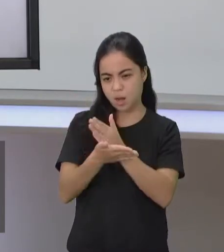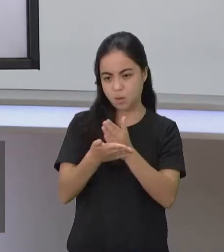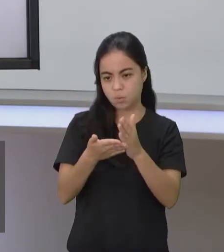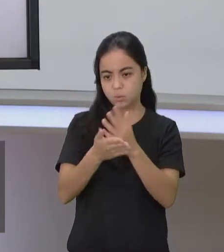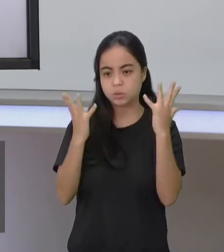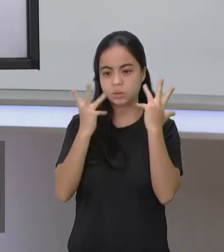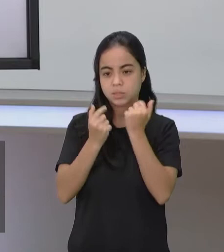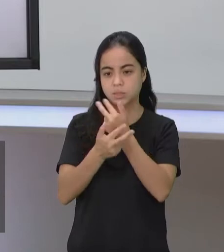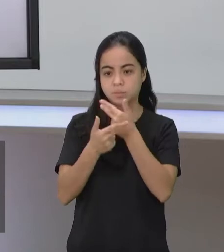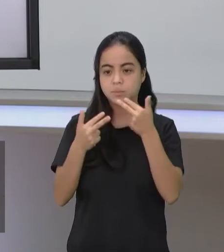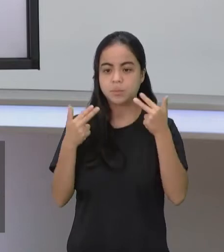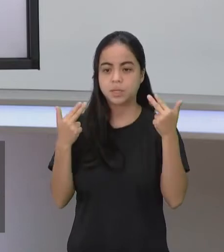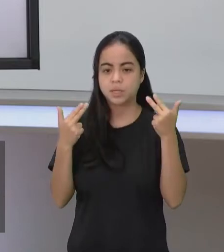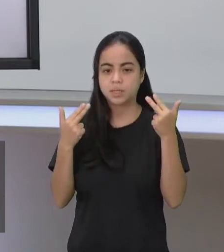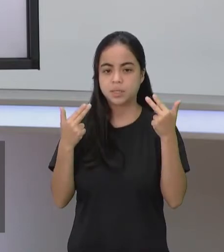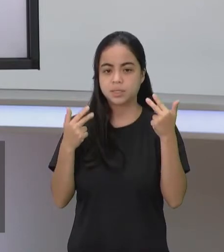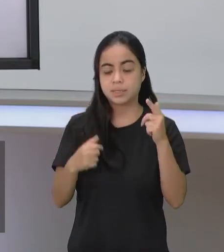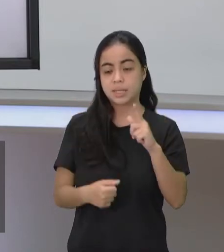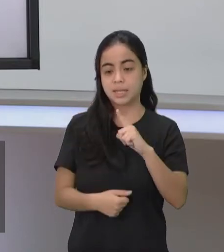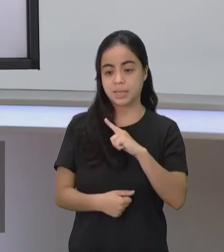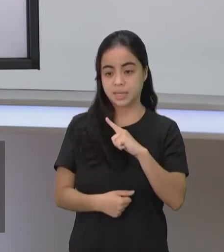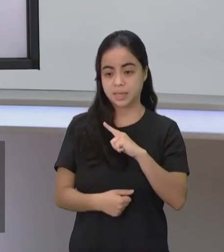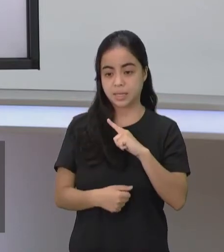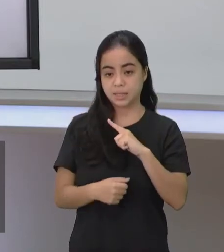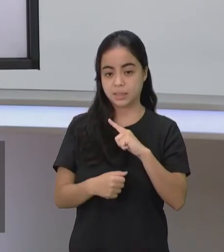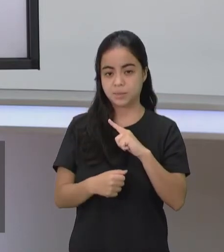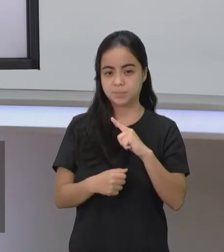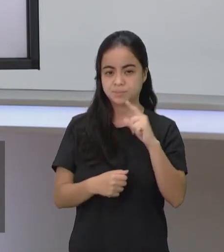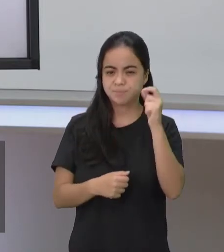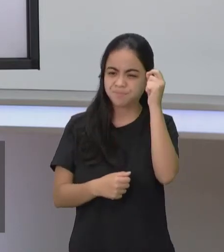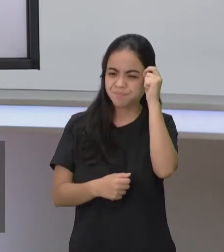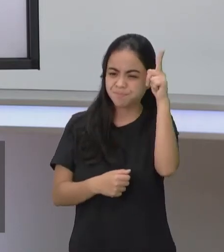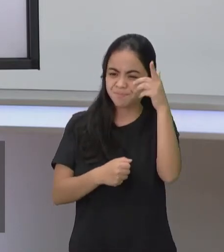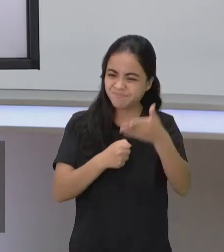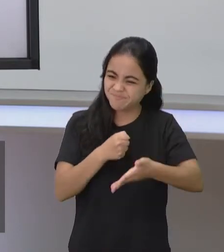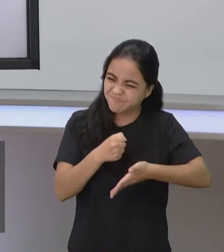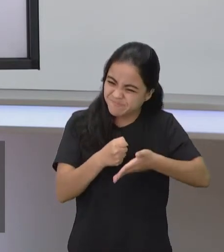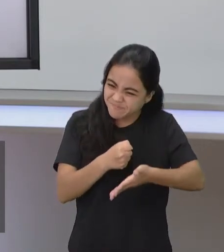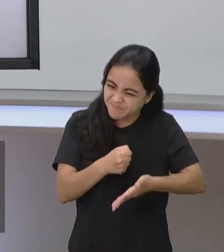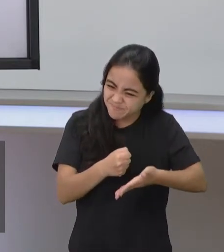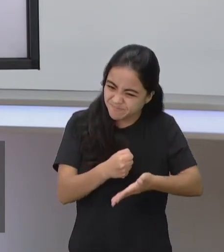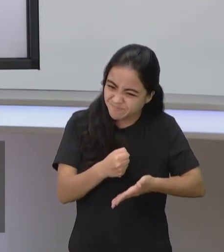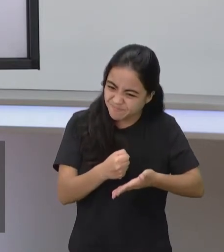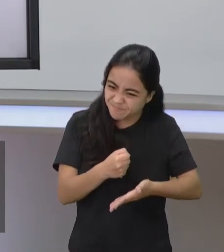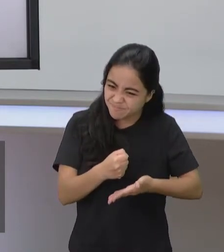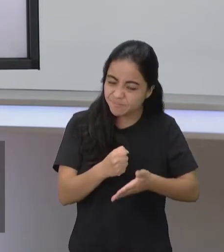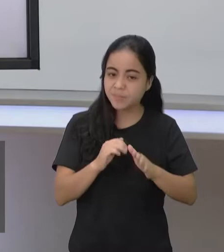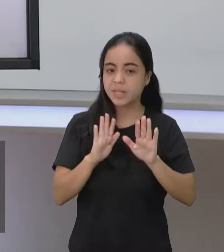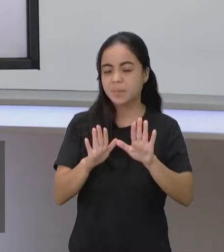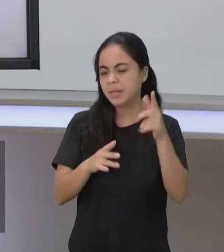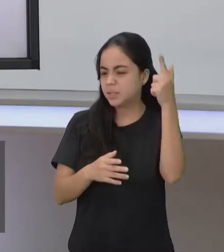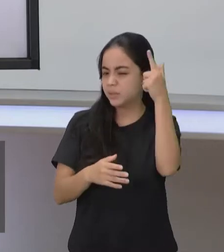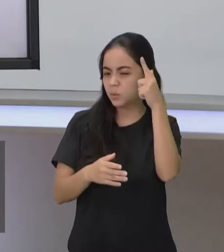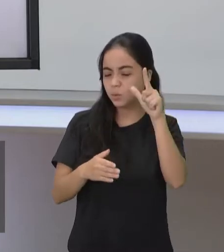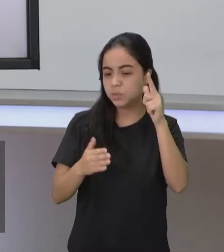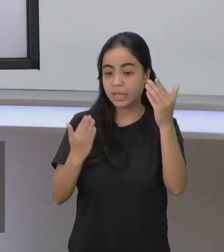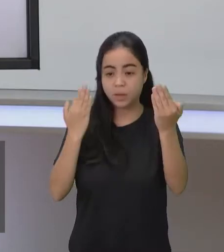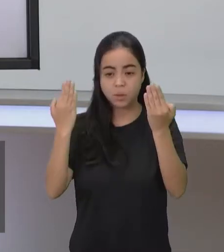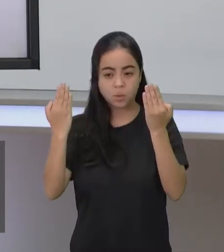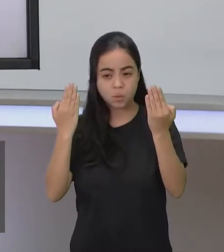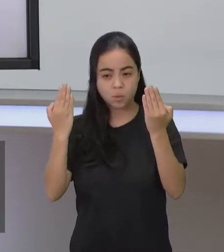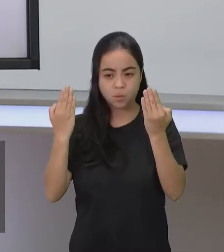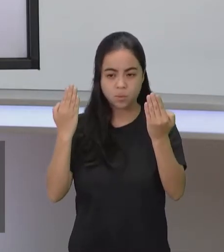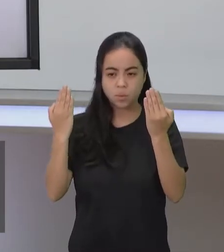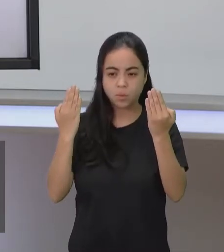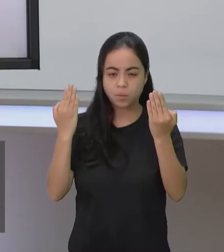animais, eles têm ali uma construção de cultura muito mínima, né? Mas a gente não consegue comparar essa